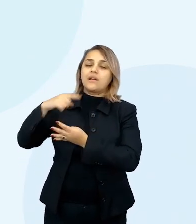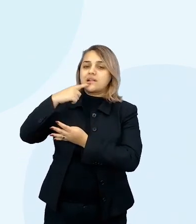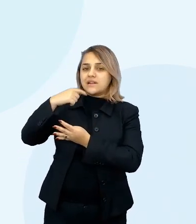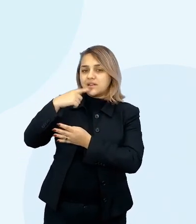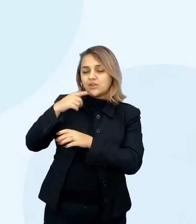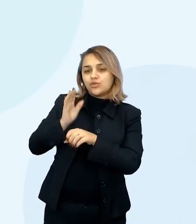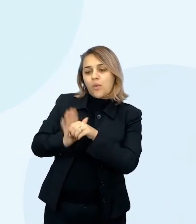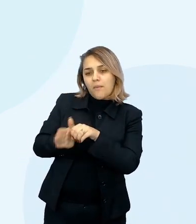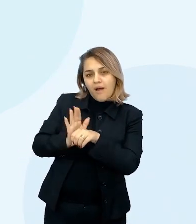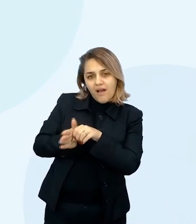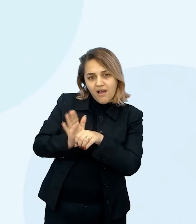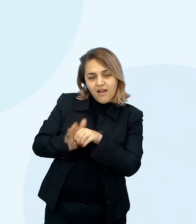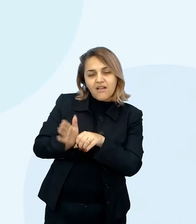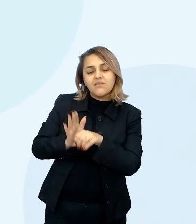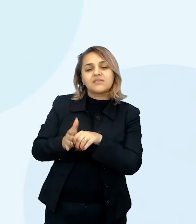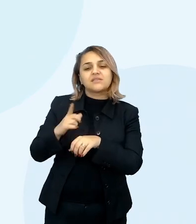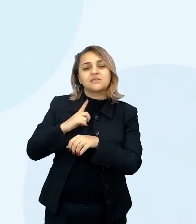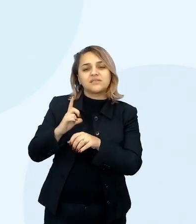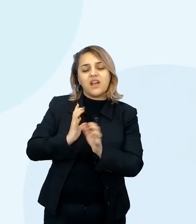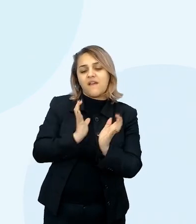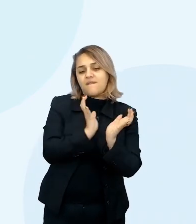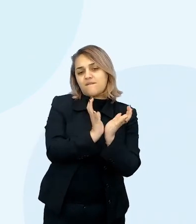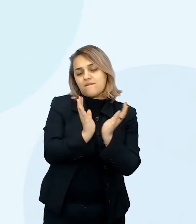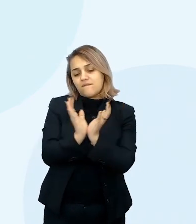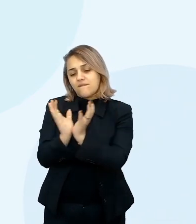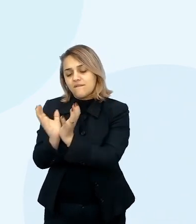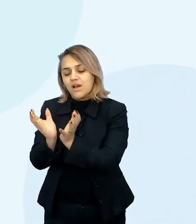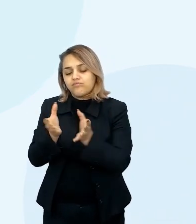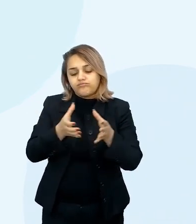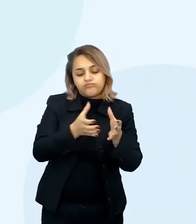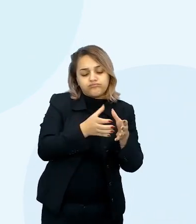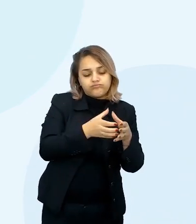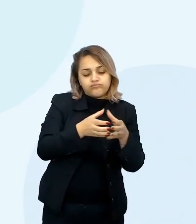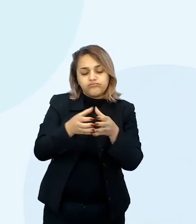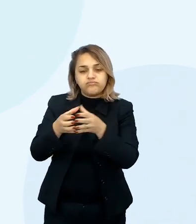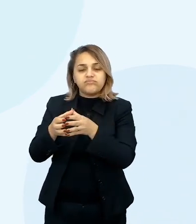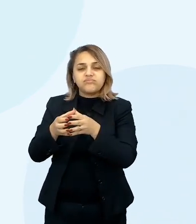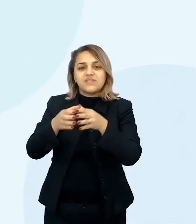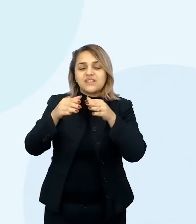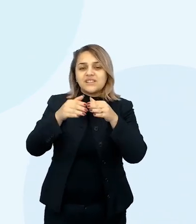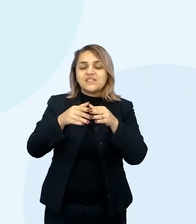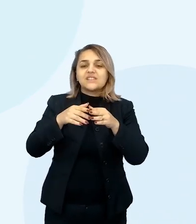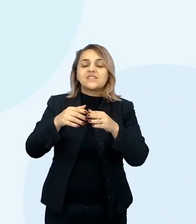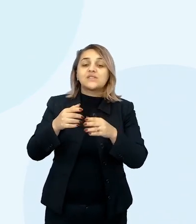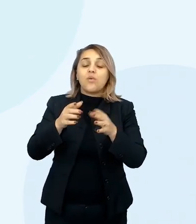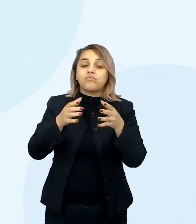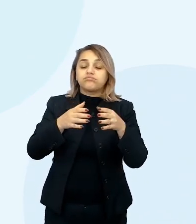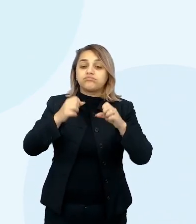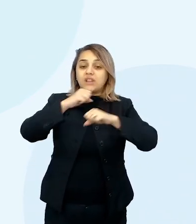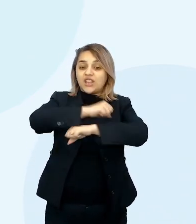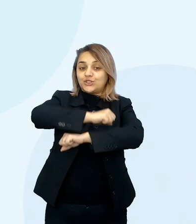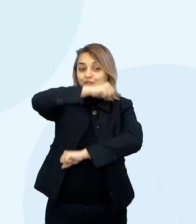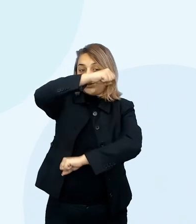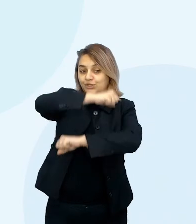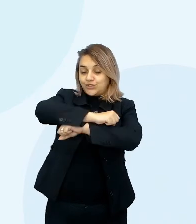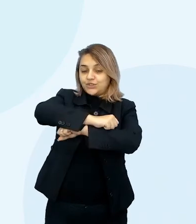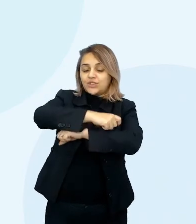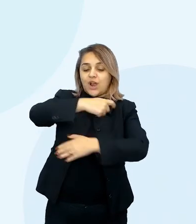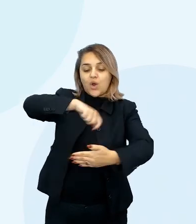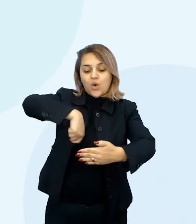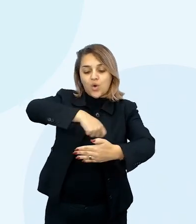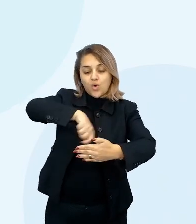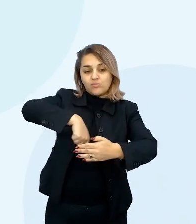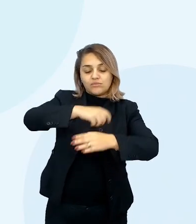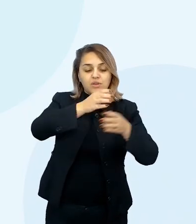Em vasos, em casa eu coloco lá bonitinho na janela da cozinha e é importante. Se você mora numa